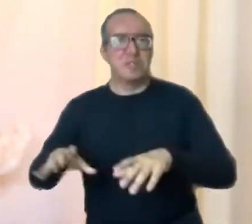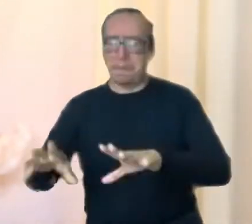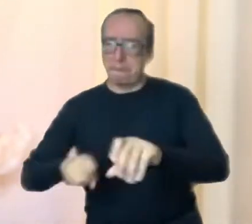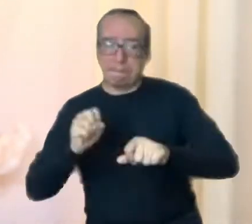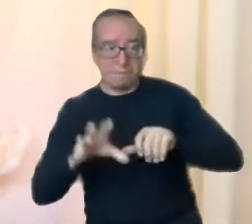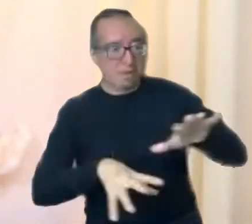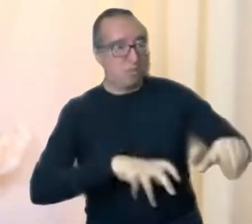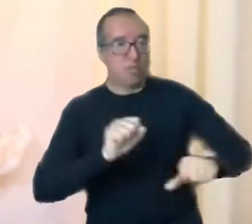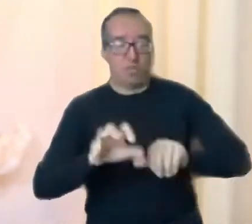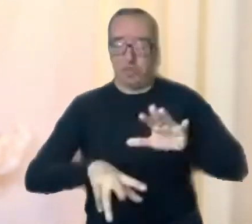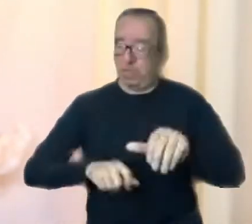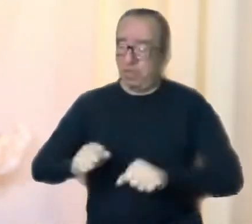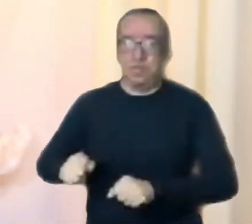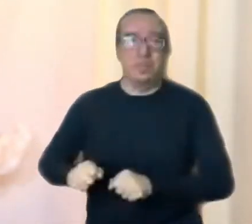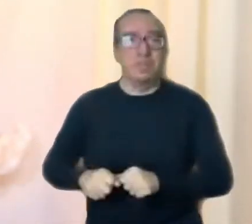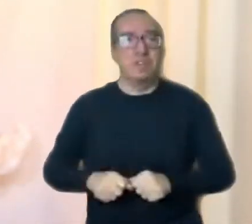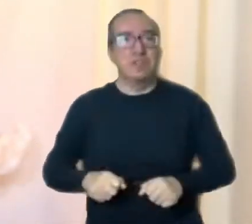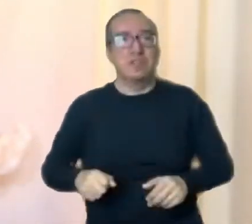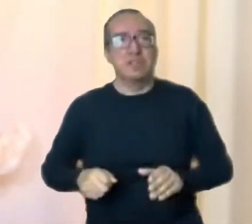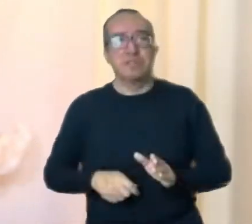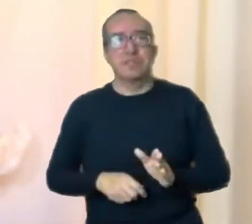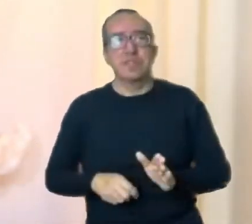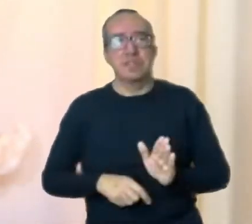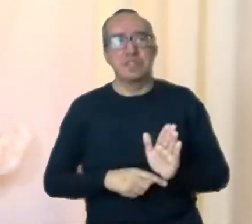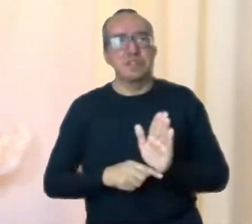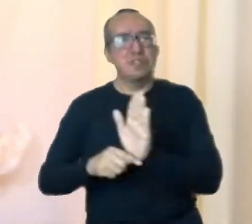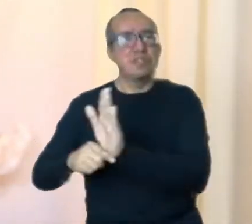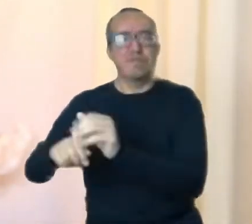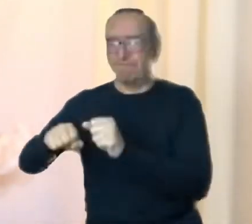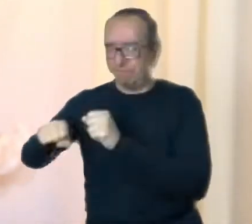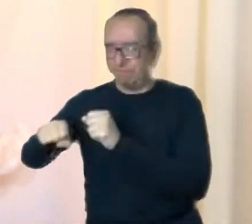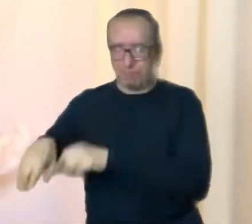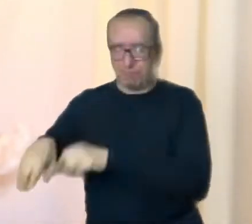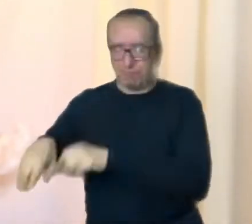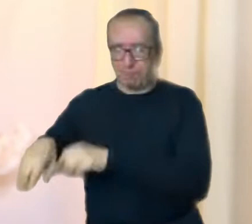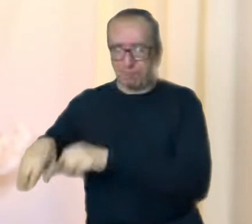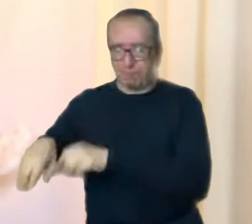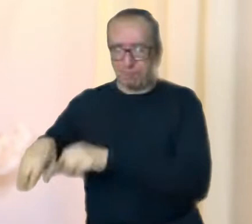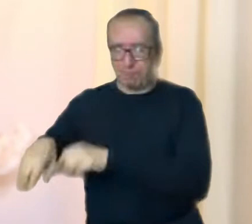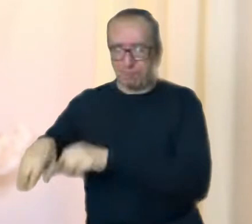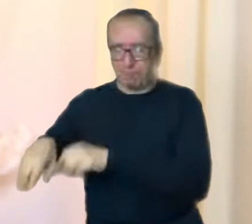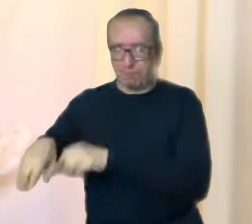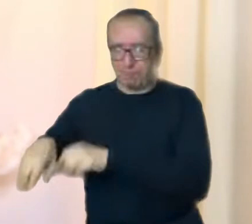num caminhão e leva para um aterro sanitário. Por que é que ele não distribuiu?